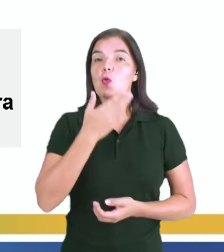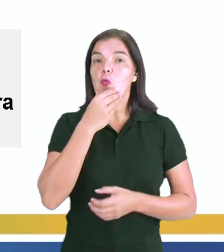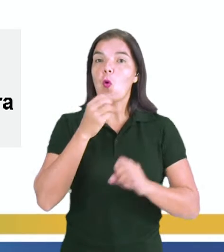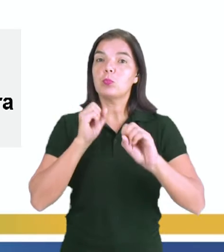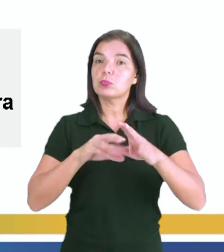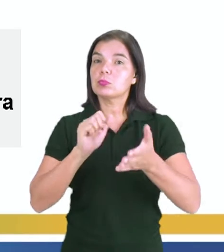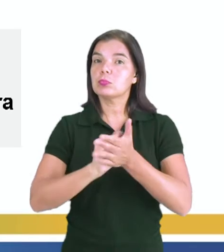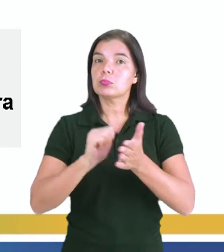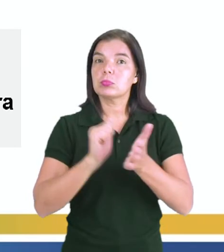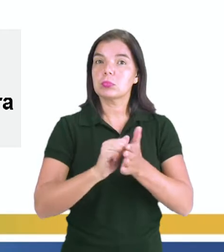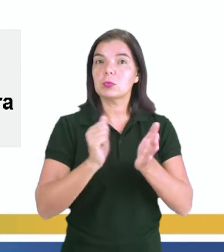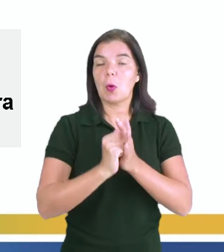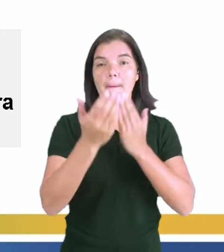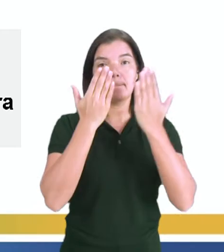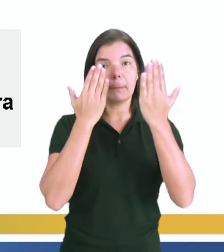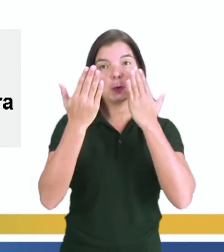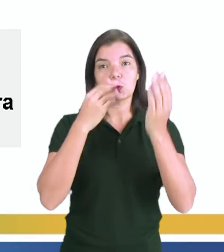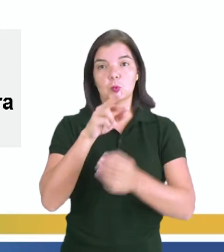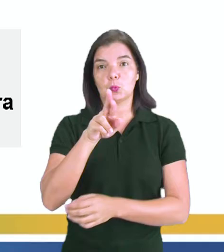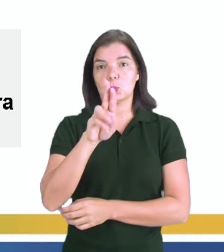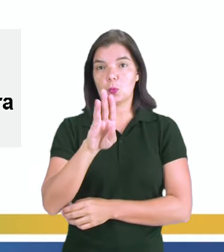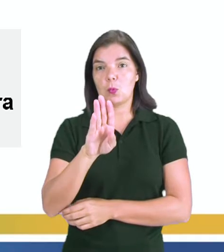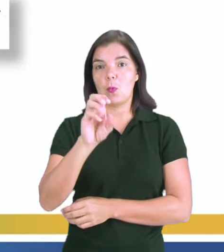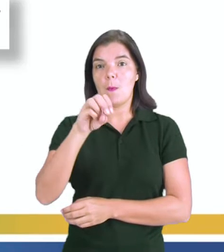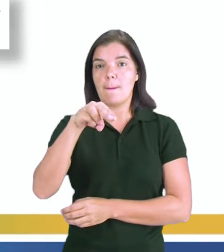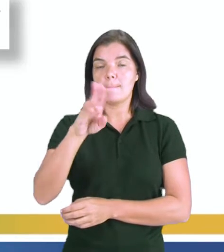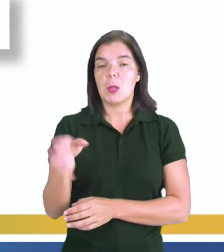e escritor e psicanalista Rubem Alves.